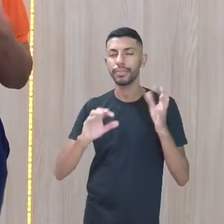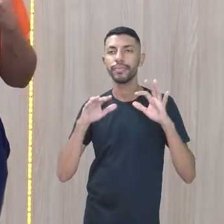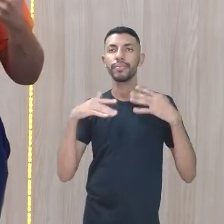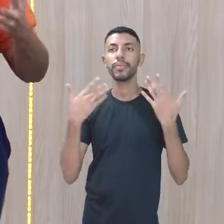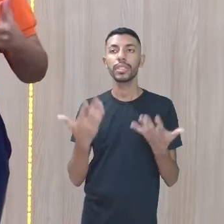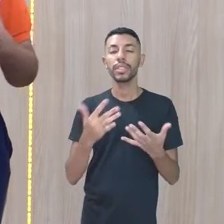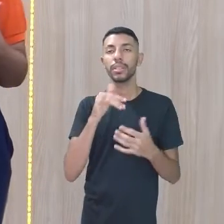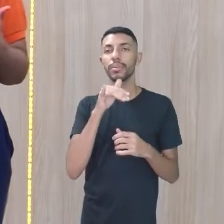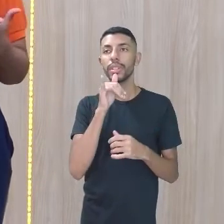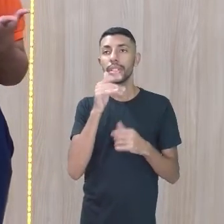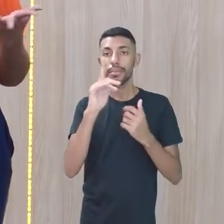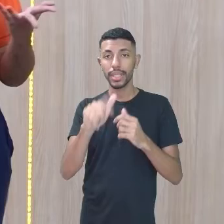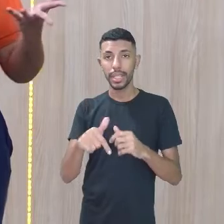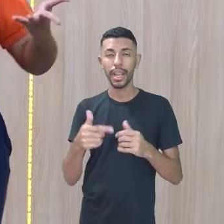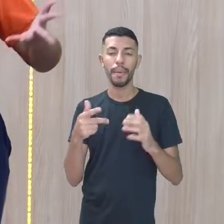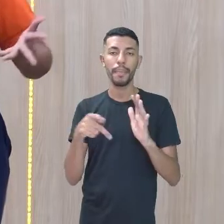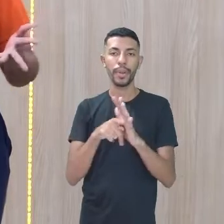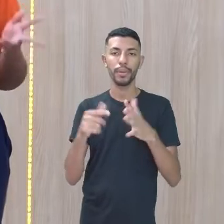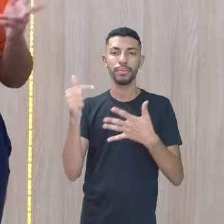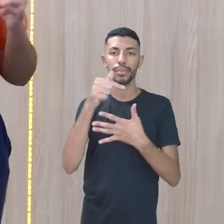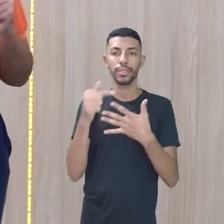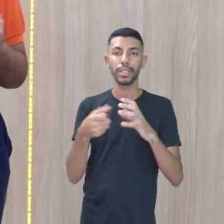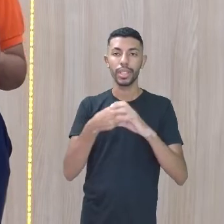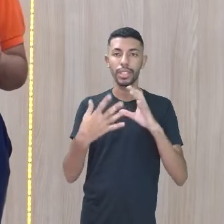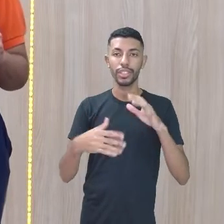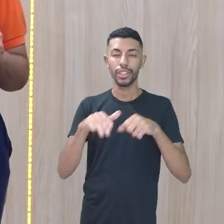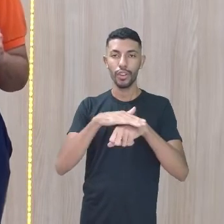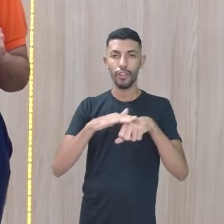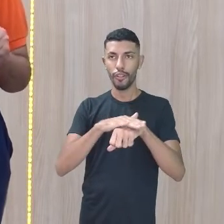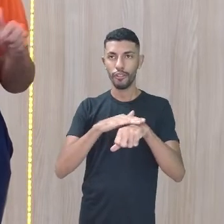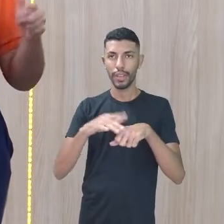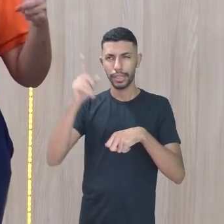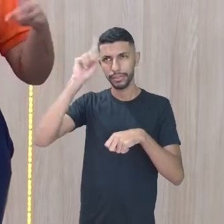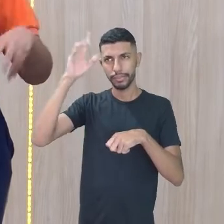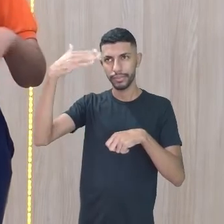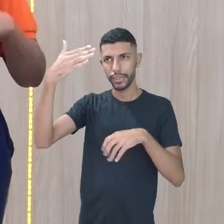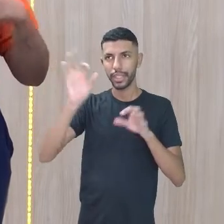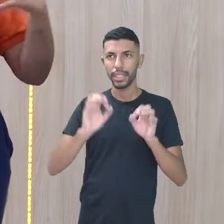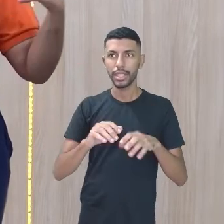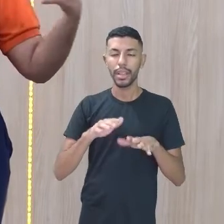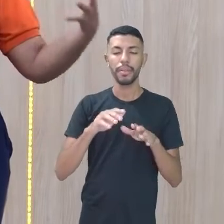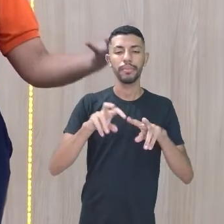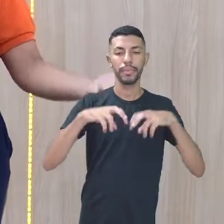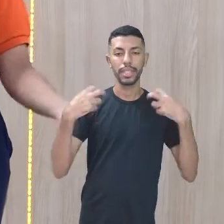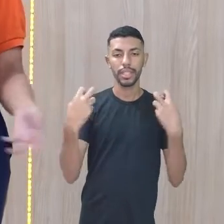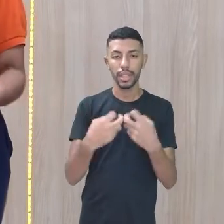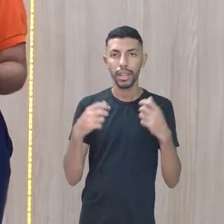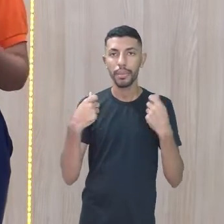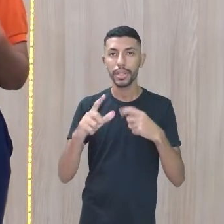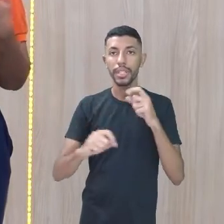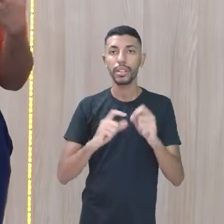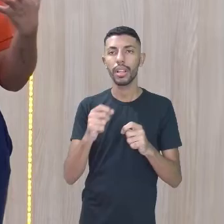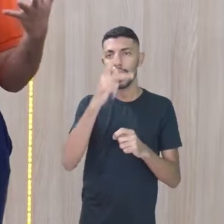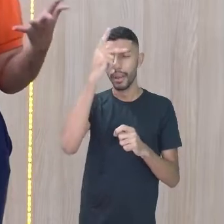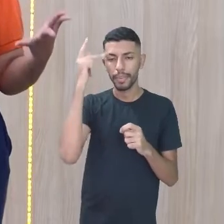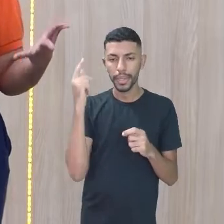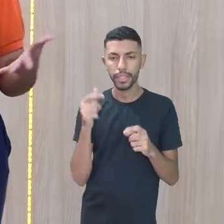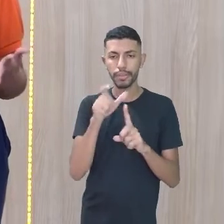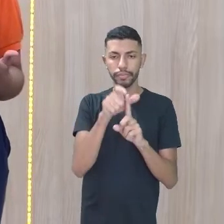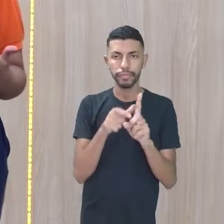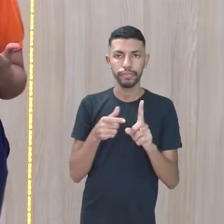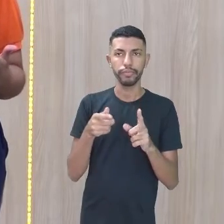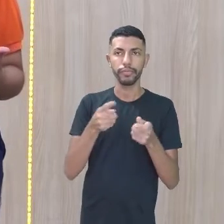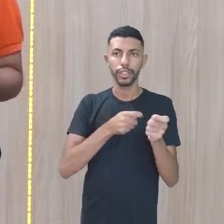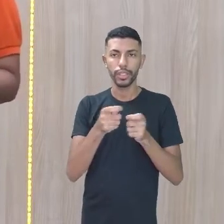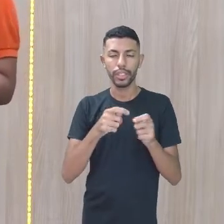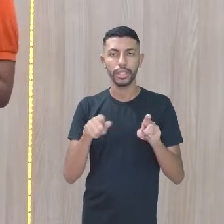mais no aspecto da conversa diária, não é necessariamente uma mesa redonda. A mesa redonda vai precisar de um moderador, vai precisar de um ambiente